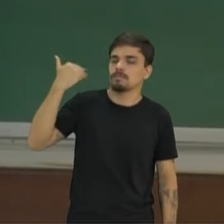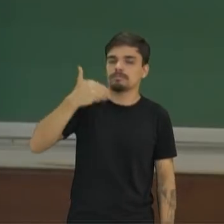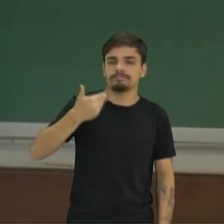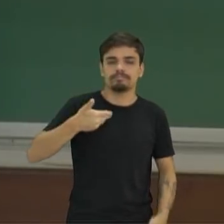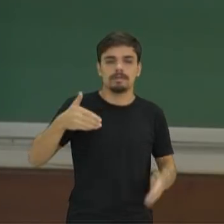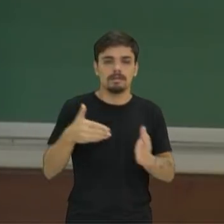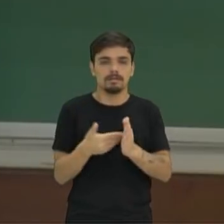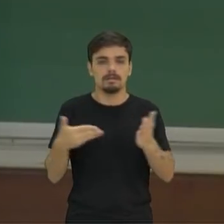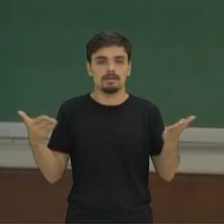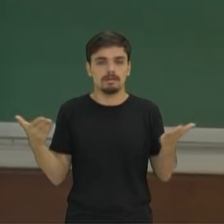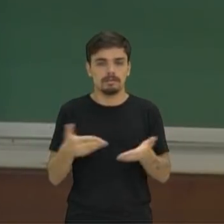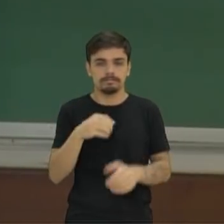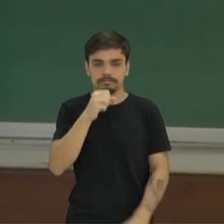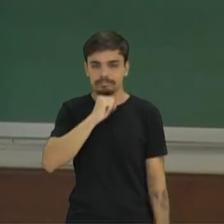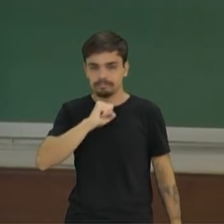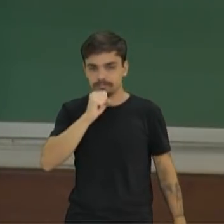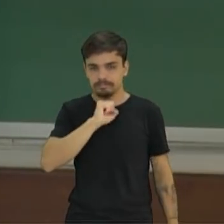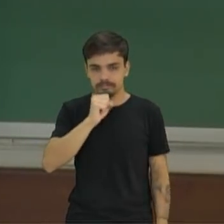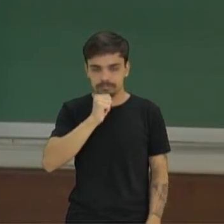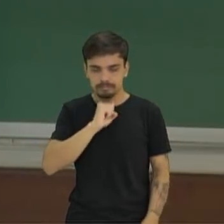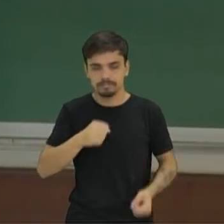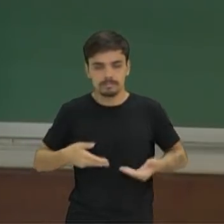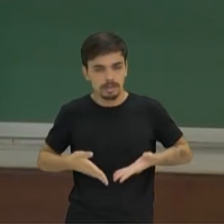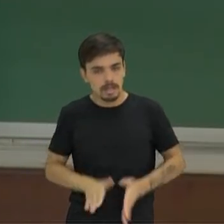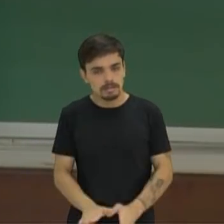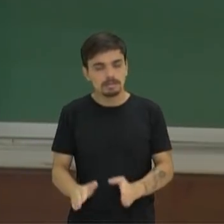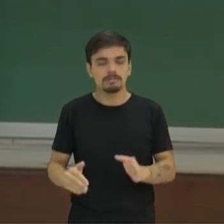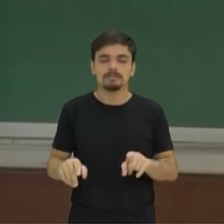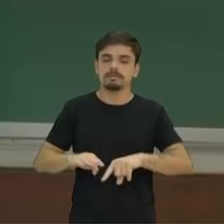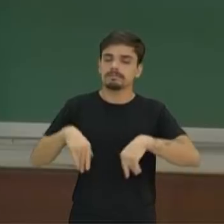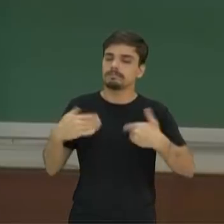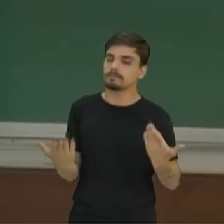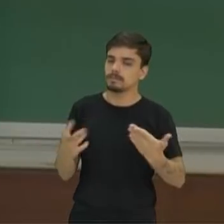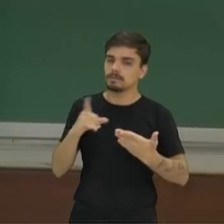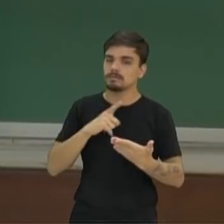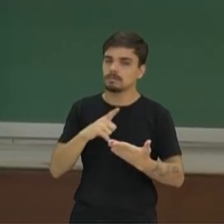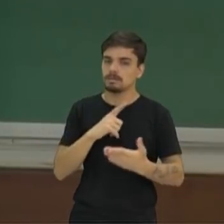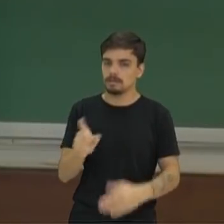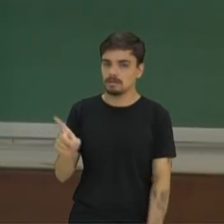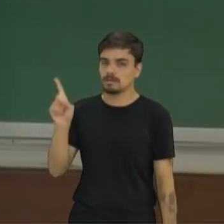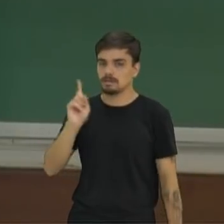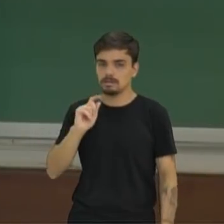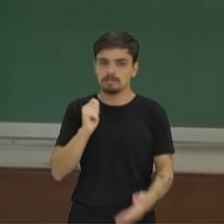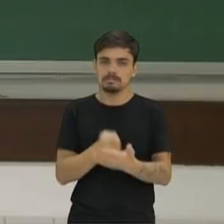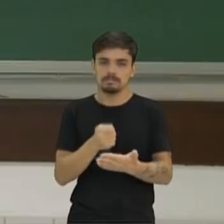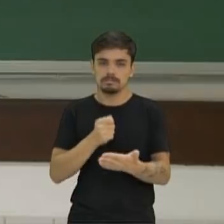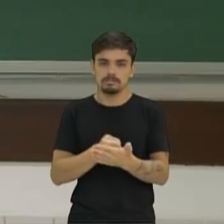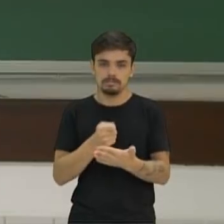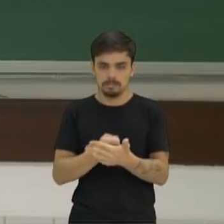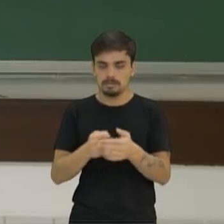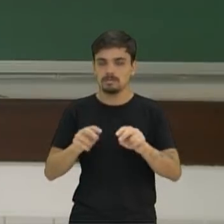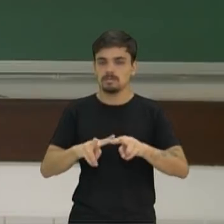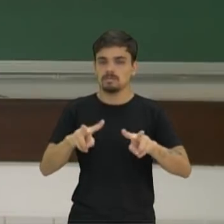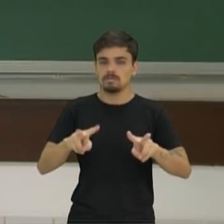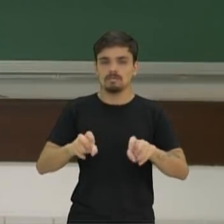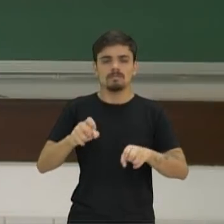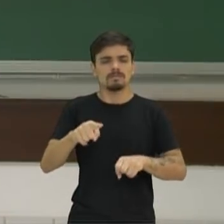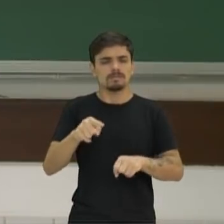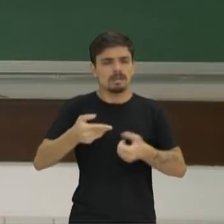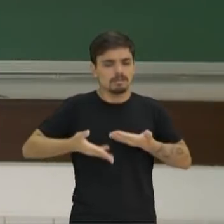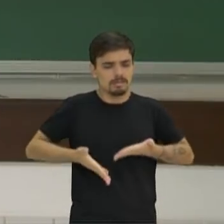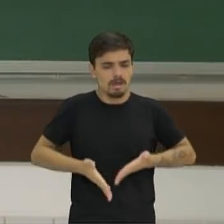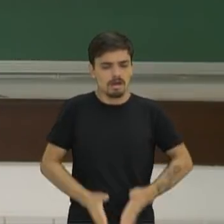até envelhecermos. Olha só, então nós temos ali essa cobrança, né, desde que você